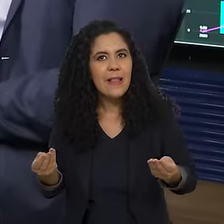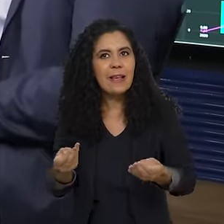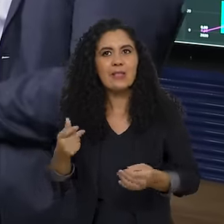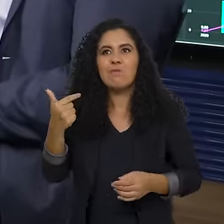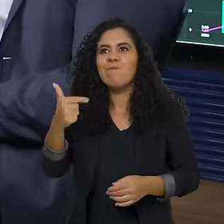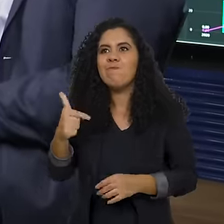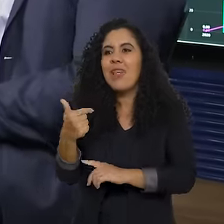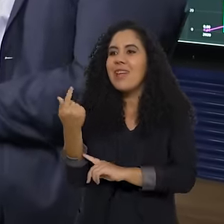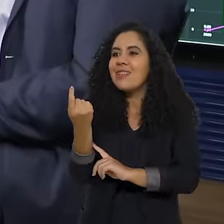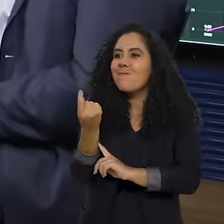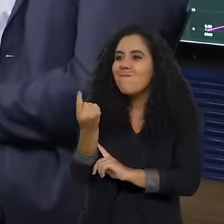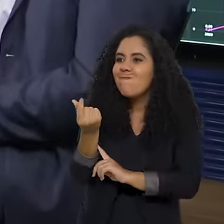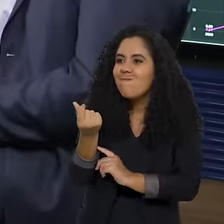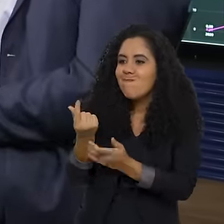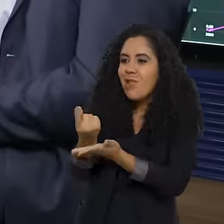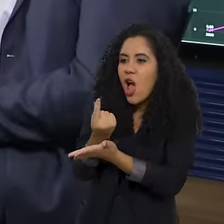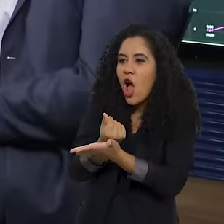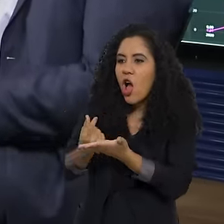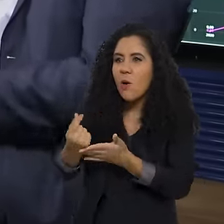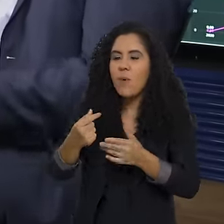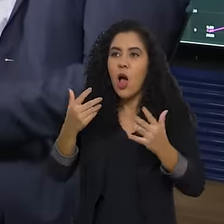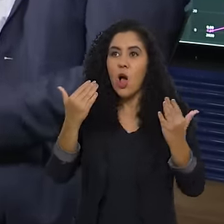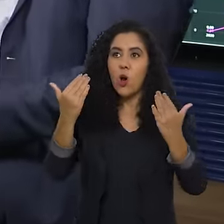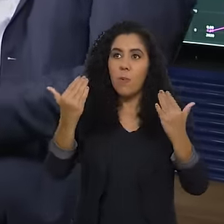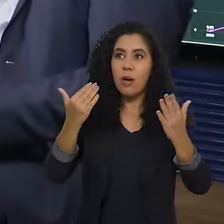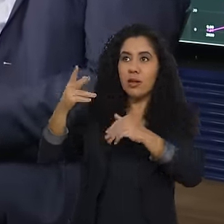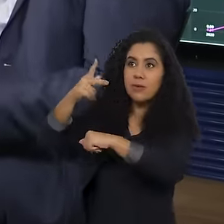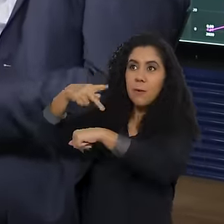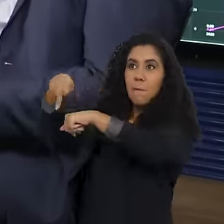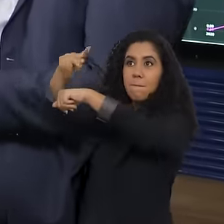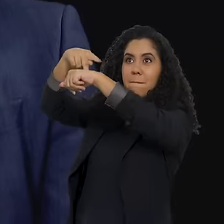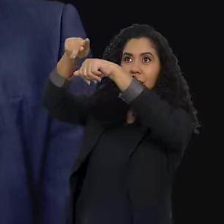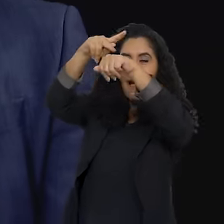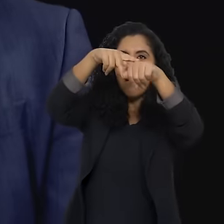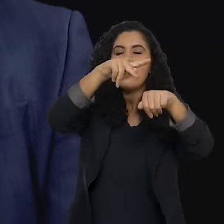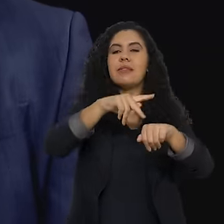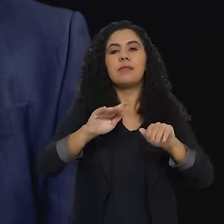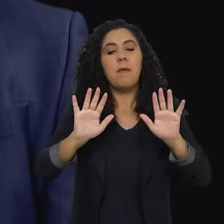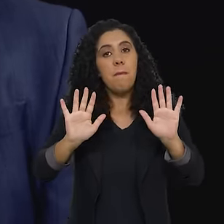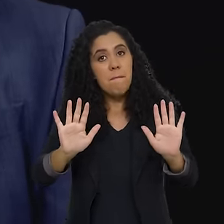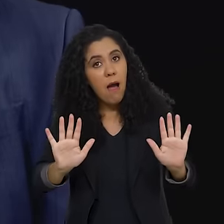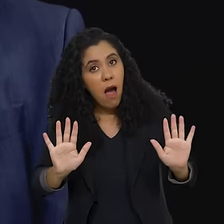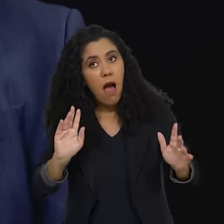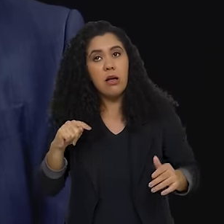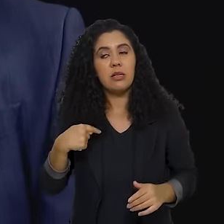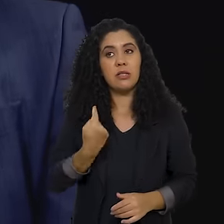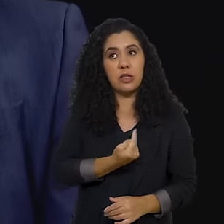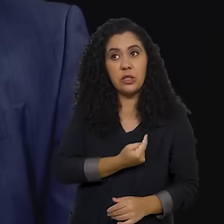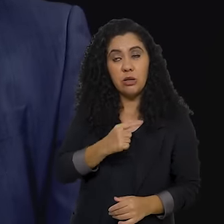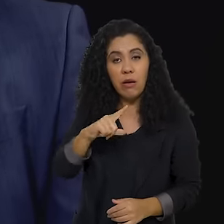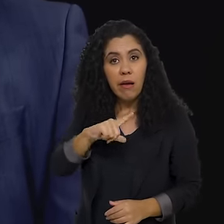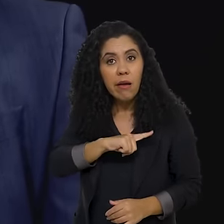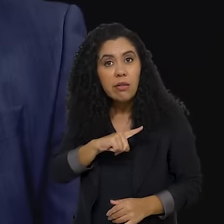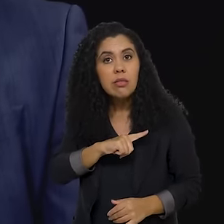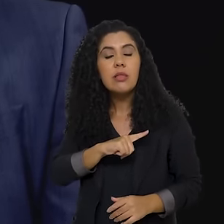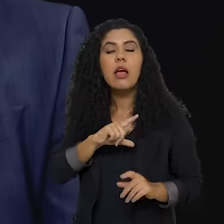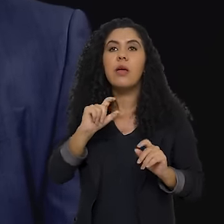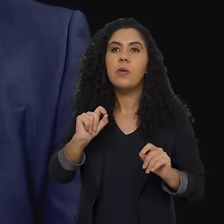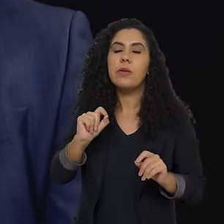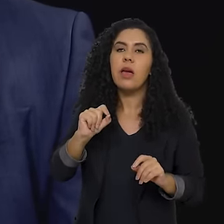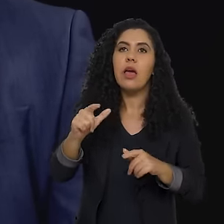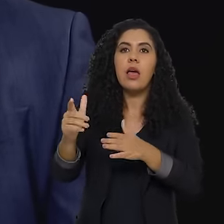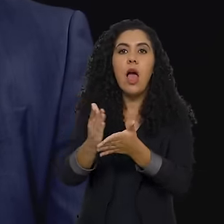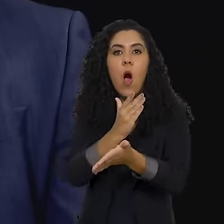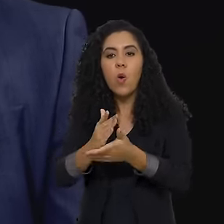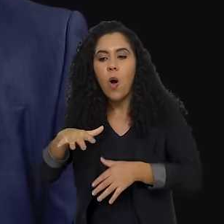a mesma robustez orçamentária que outros países do mundo têm, mas nós temos áreas onde o